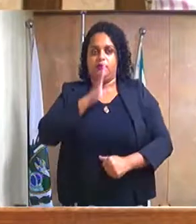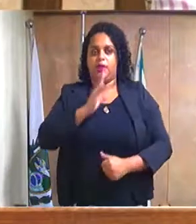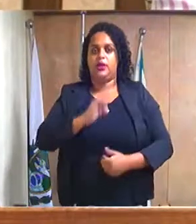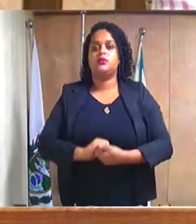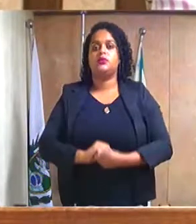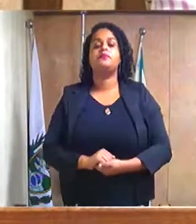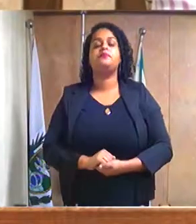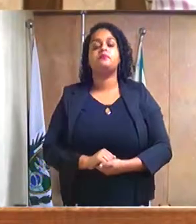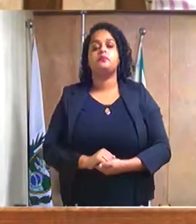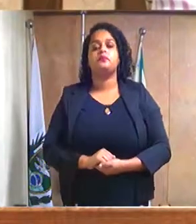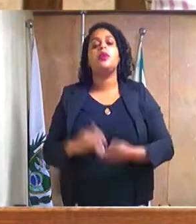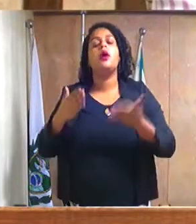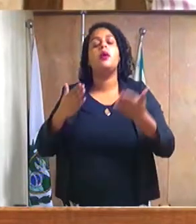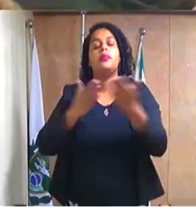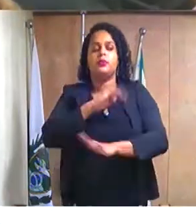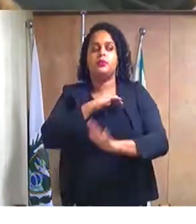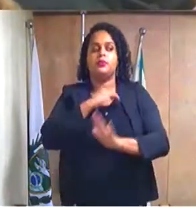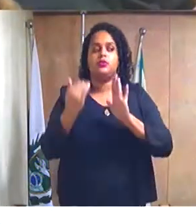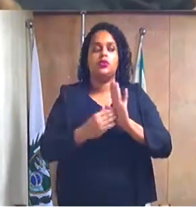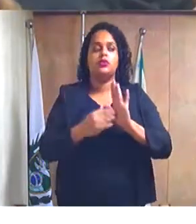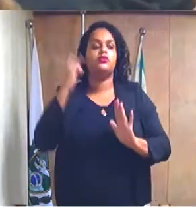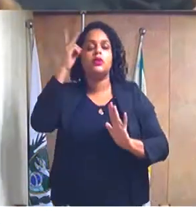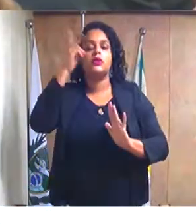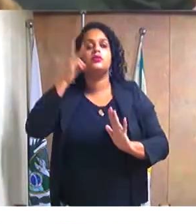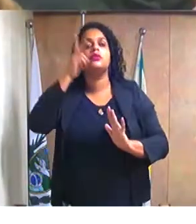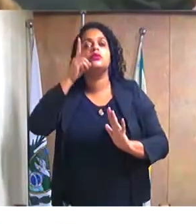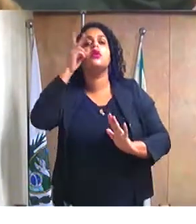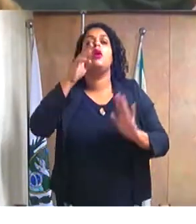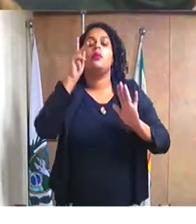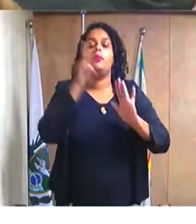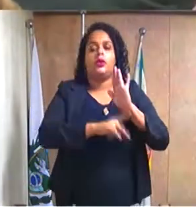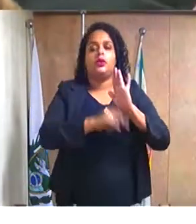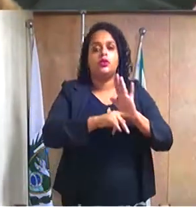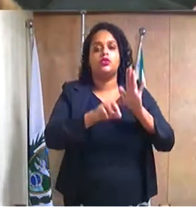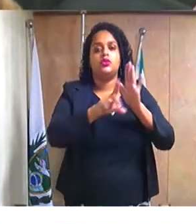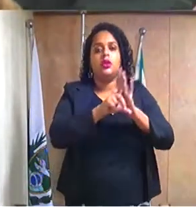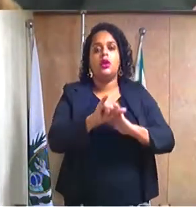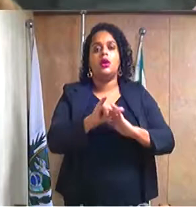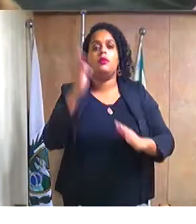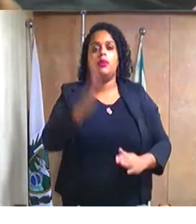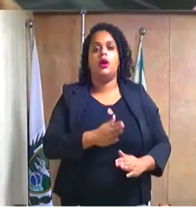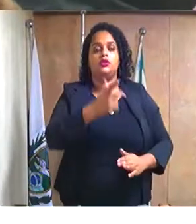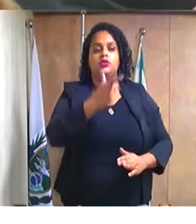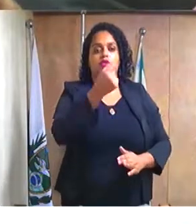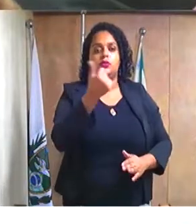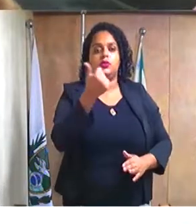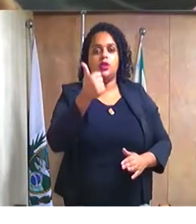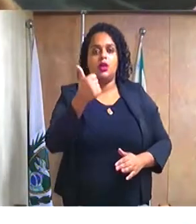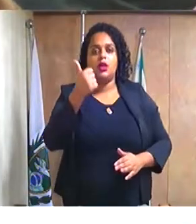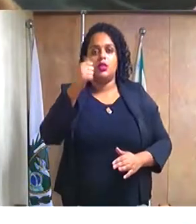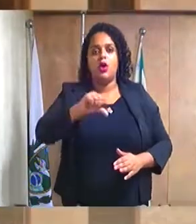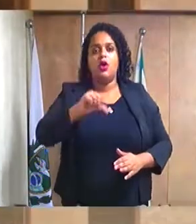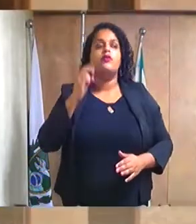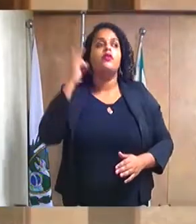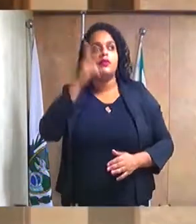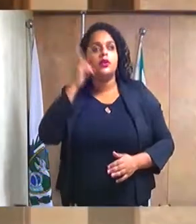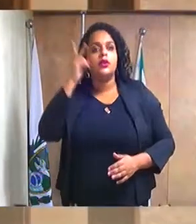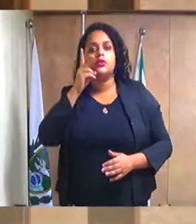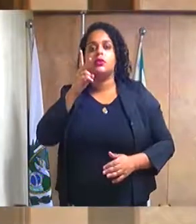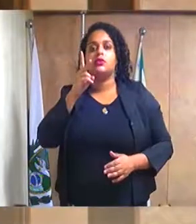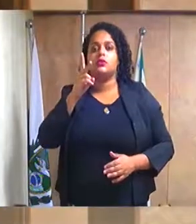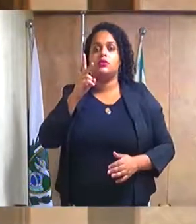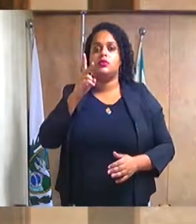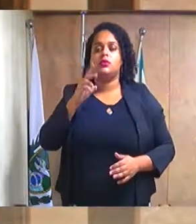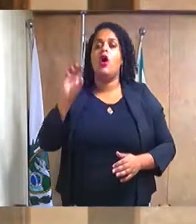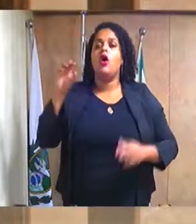Aprovado por unanimidade. Projeto de Lei 089, barra 2019, do sentido vereador Henrique Sérgio de Souto Pereira, denominando